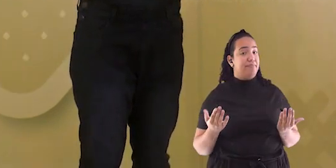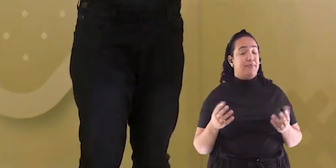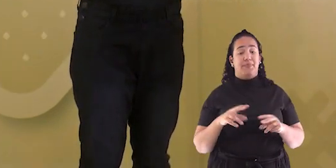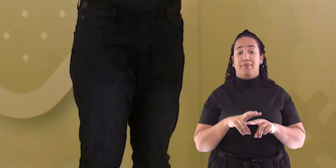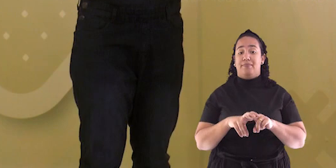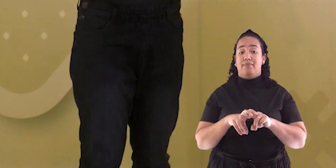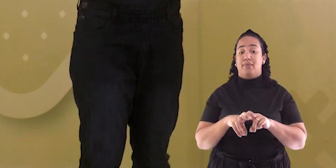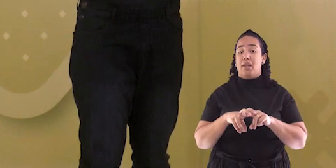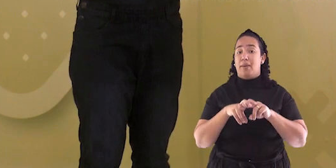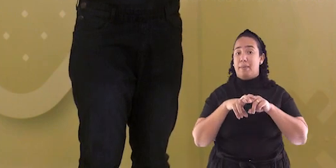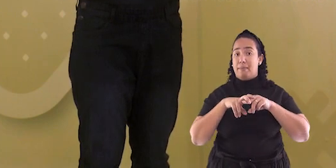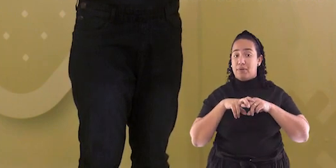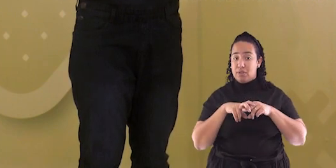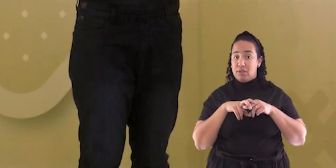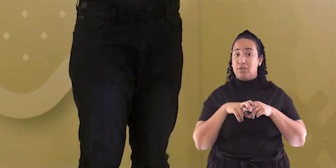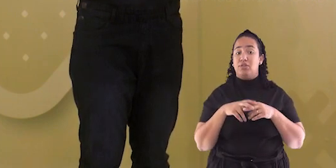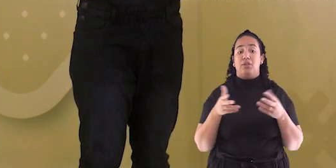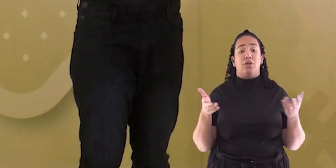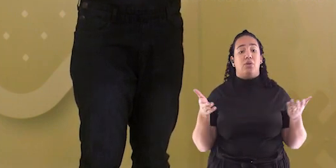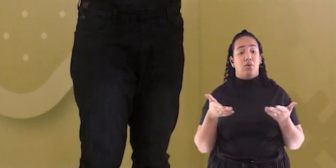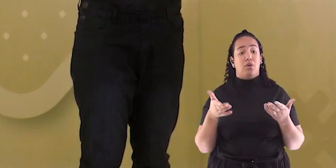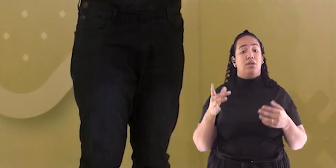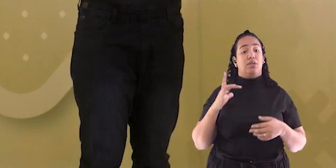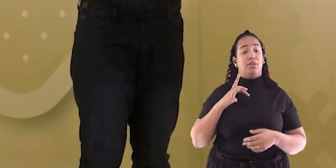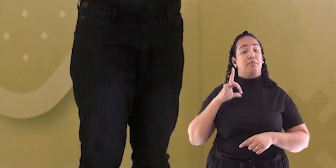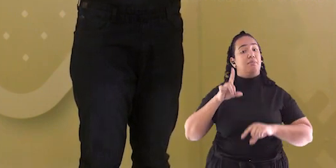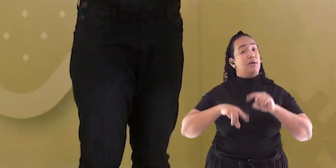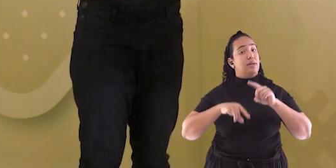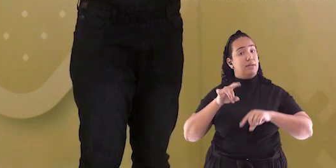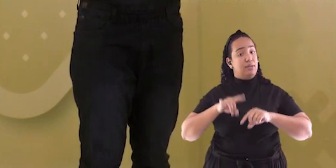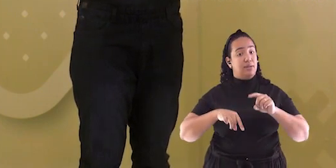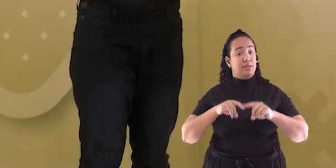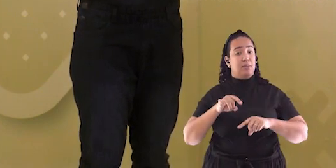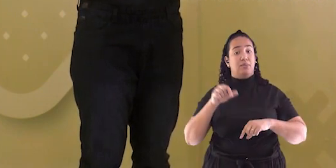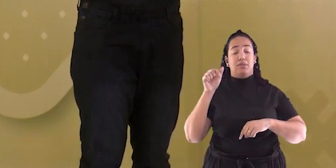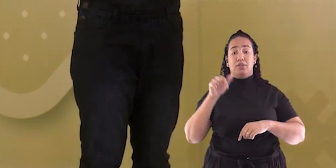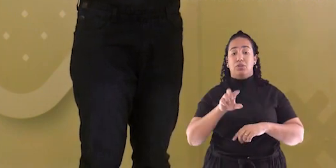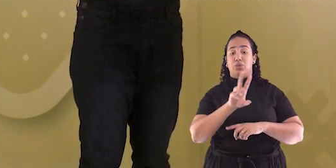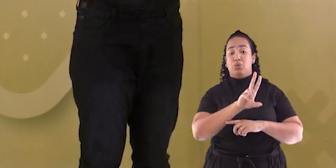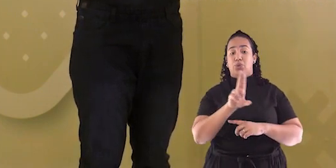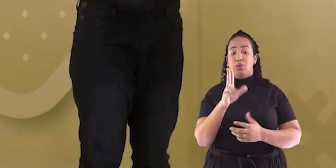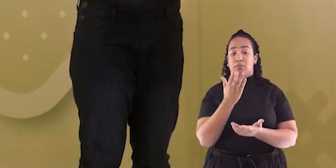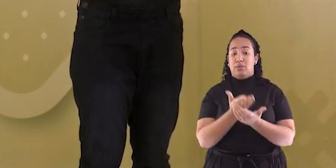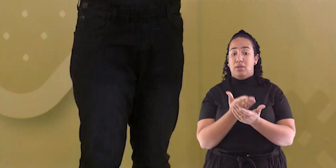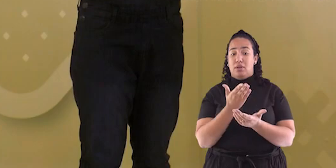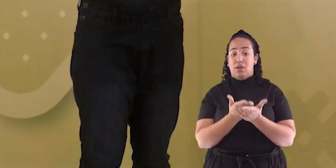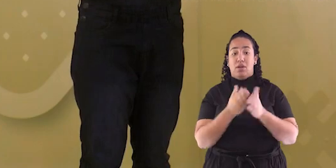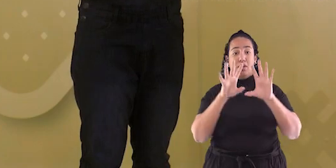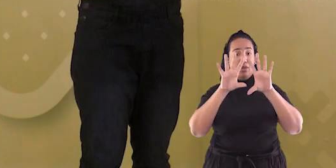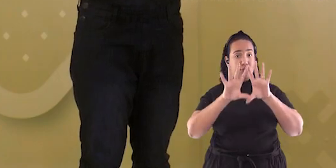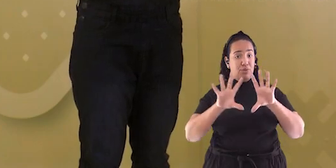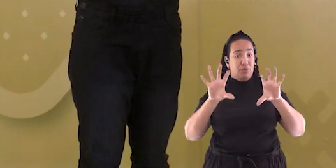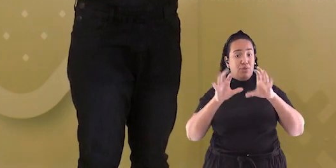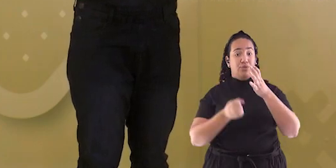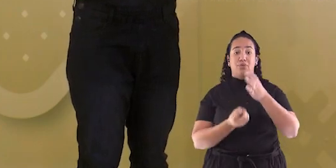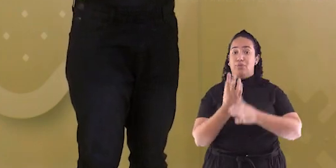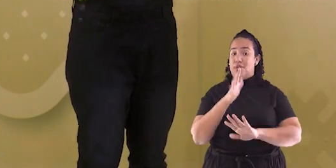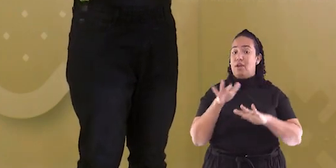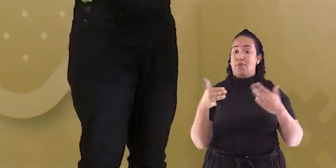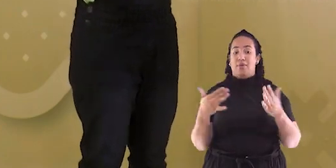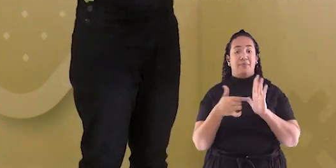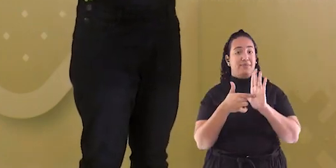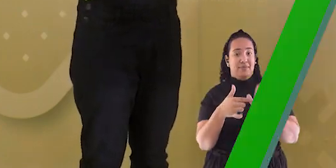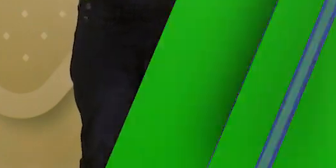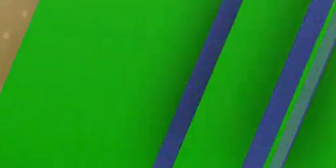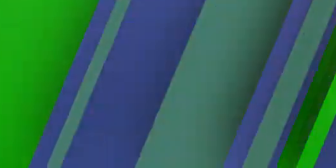a gente trouxe alguns itens para justificar o nome da aula, o fabricador de nuvens. Pois é, a gente vai dar sentido a tudo isso.